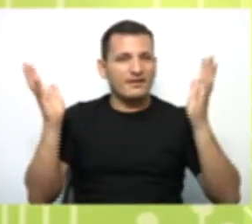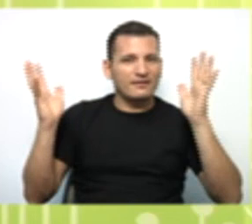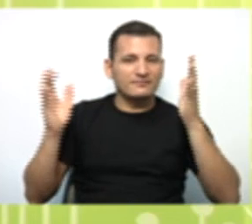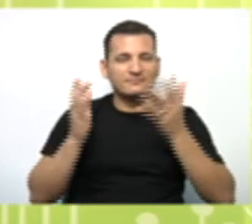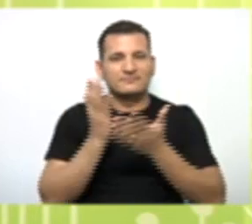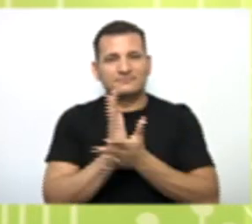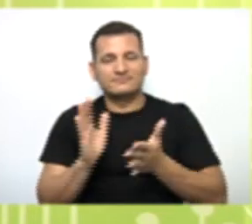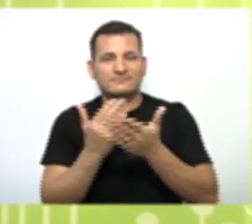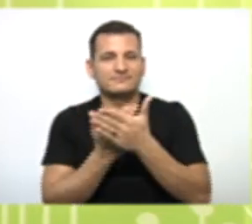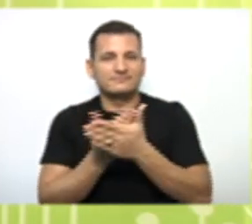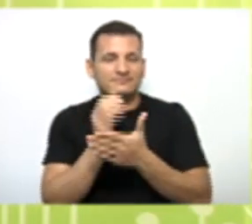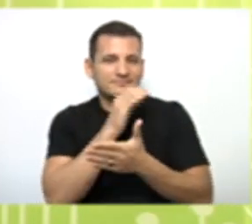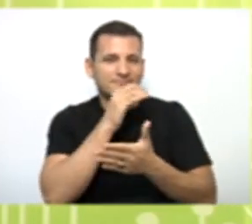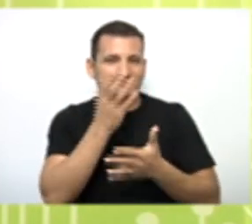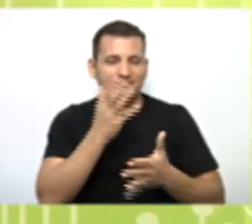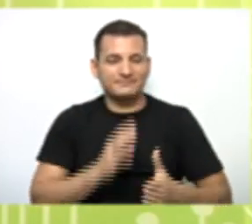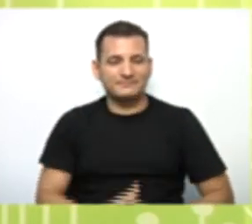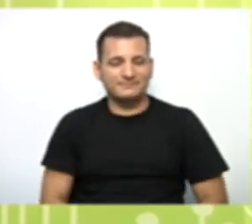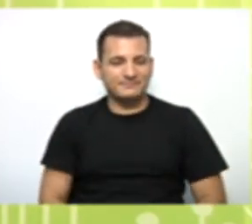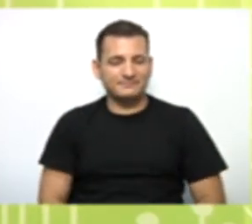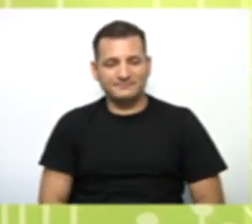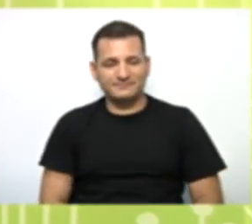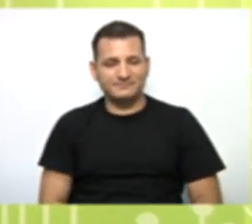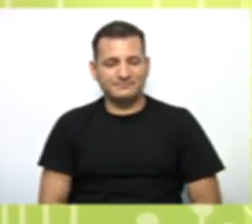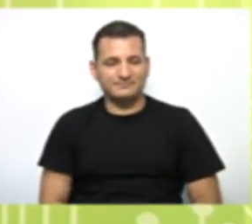o tempo, é rápido. Mas vamos lá.